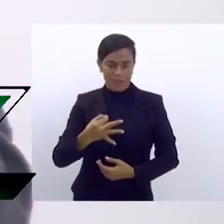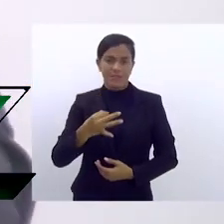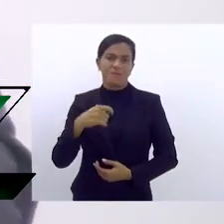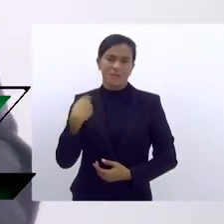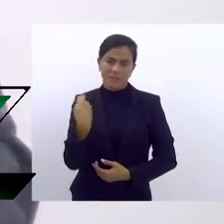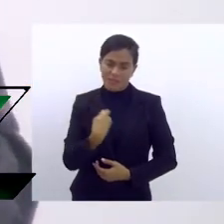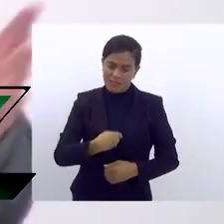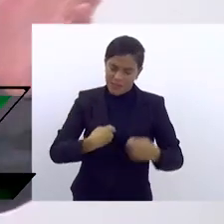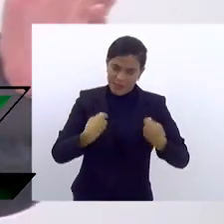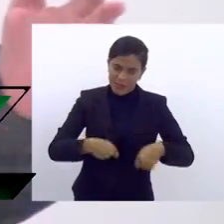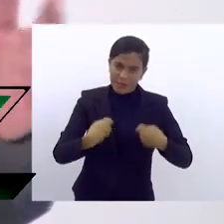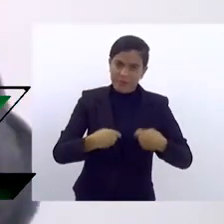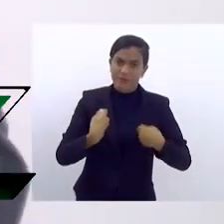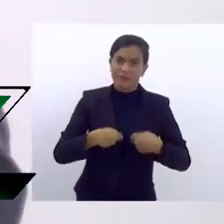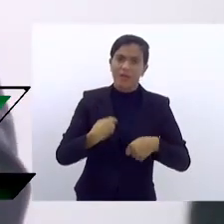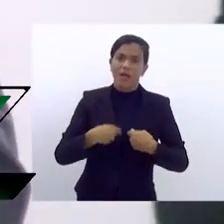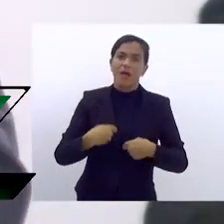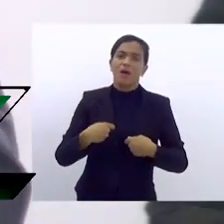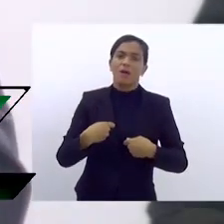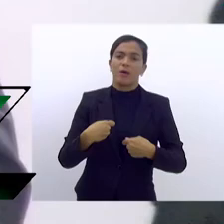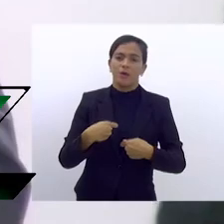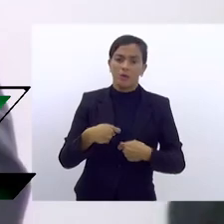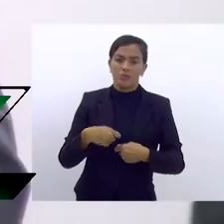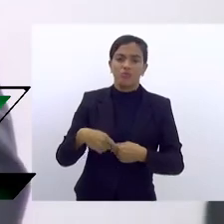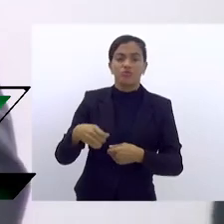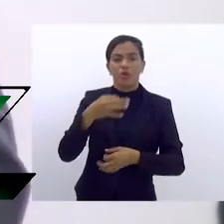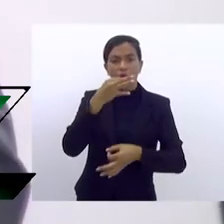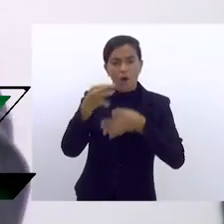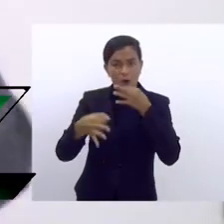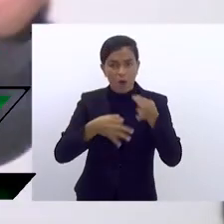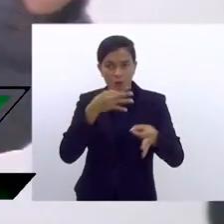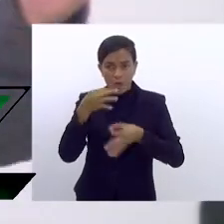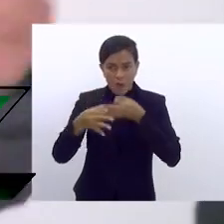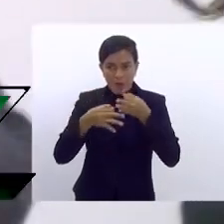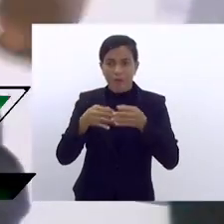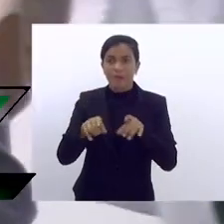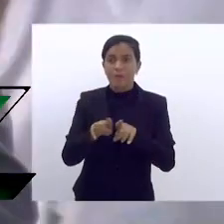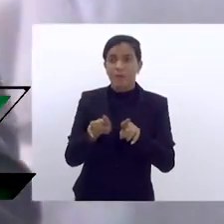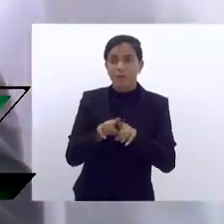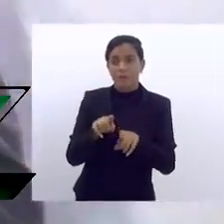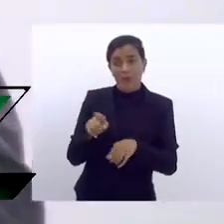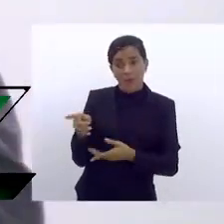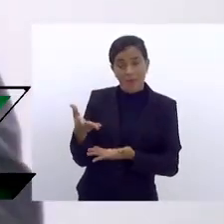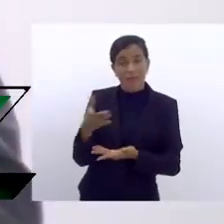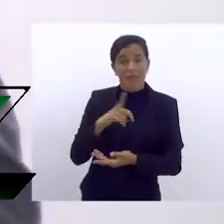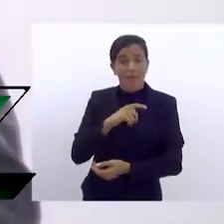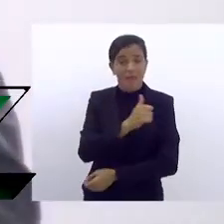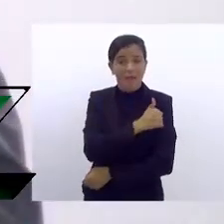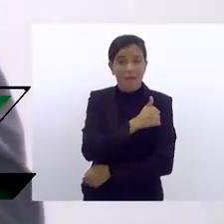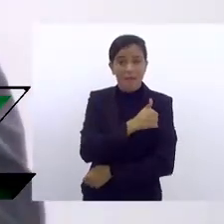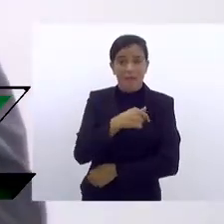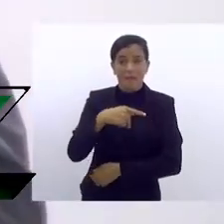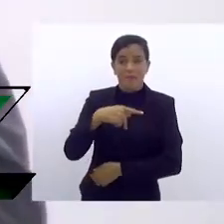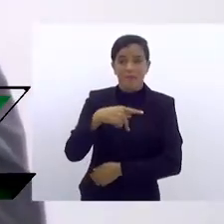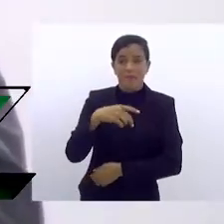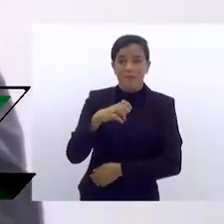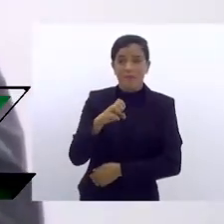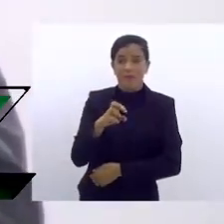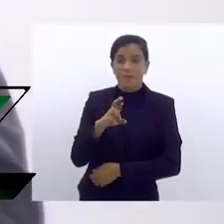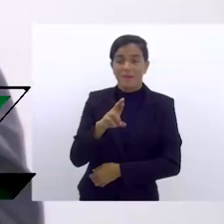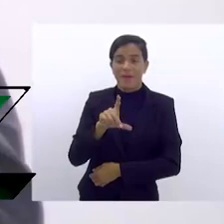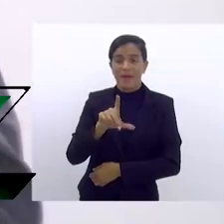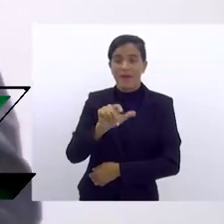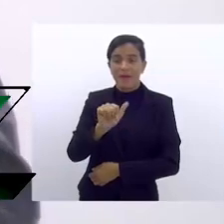inclusive hoje mesmo nós vamos ouvir daqui a pouco a Pérola que é estudante representando todos os seus